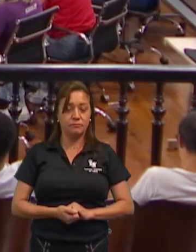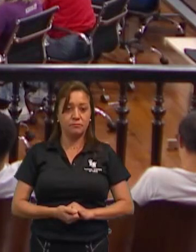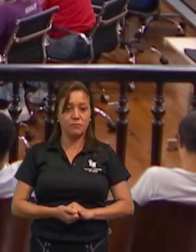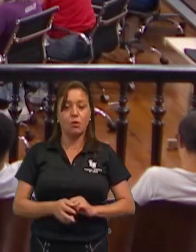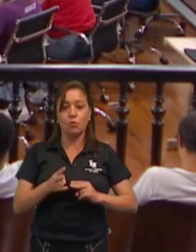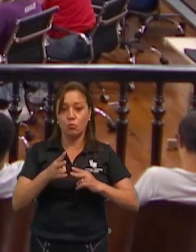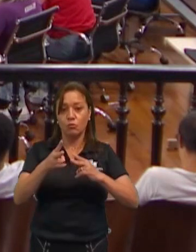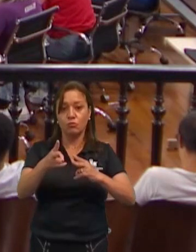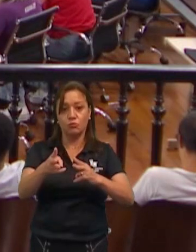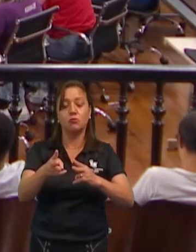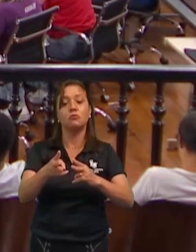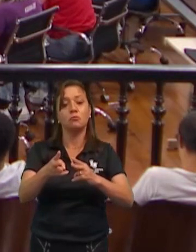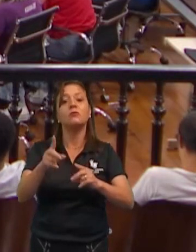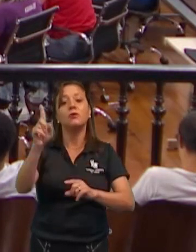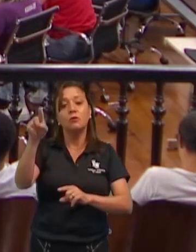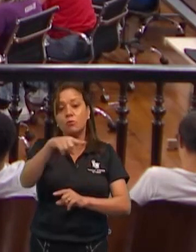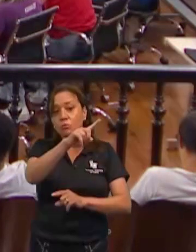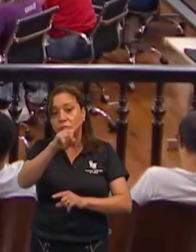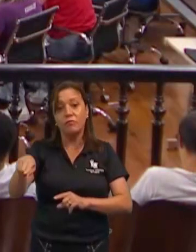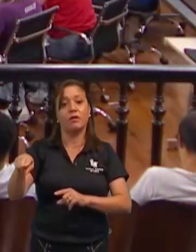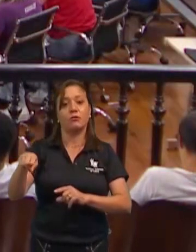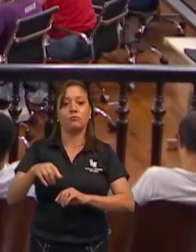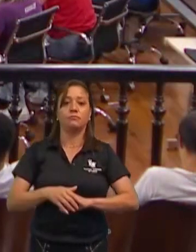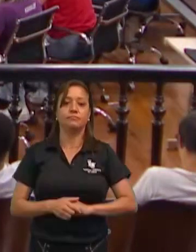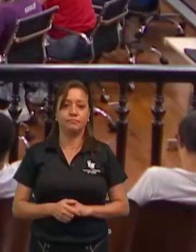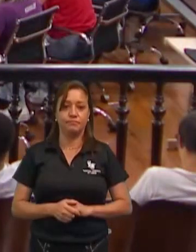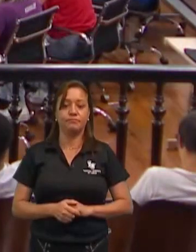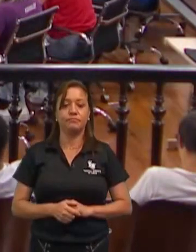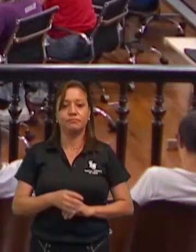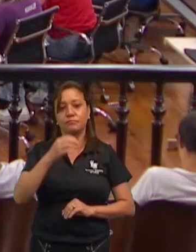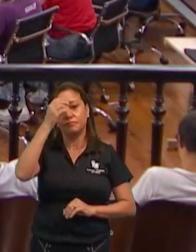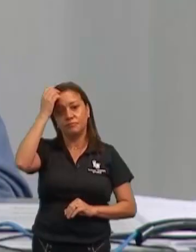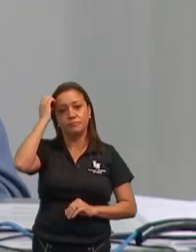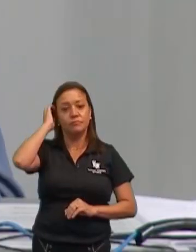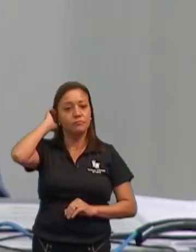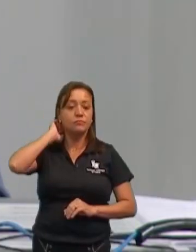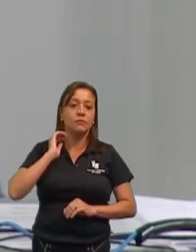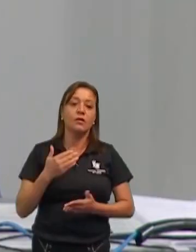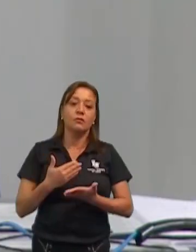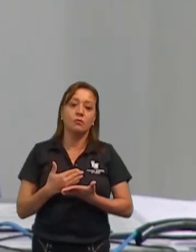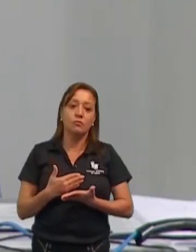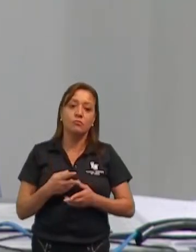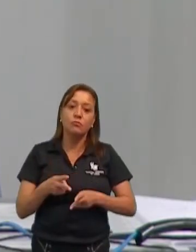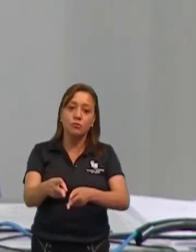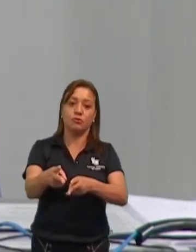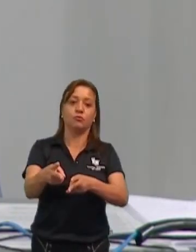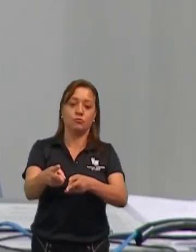Mantido o veto, vamos então dar sequência para o número 4,